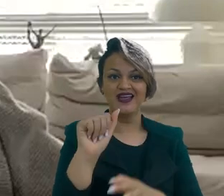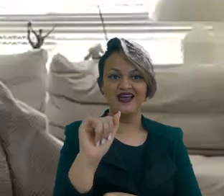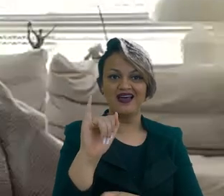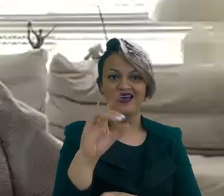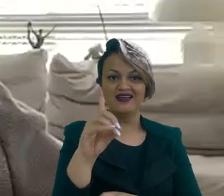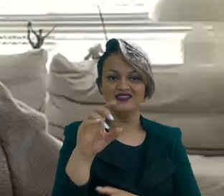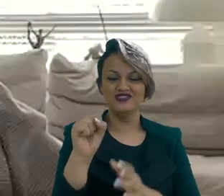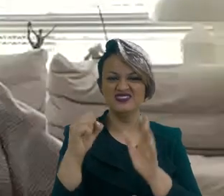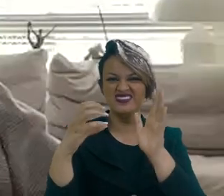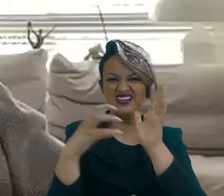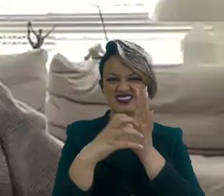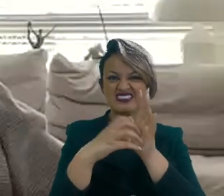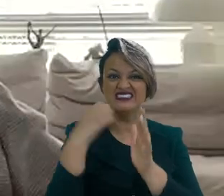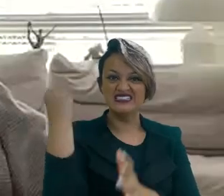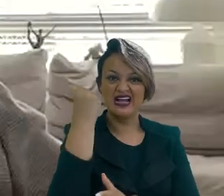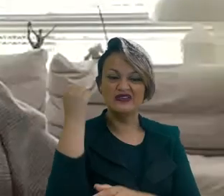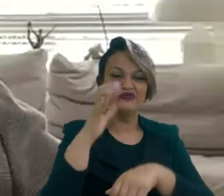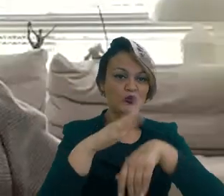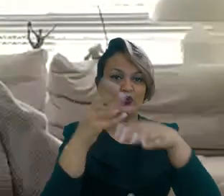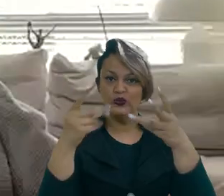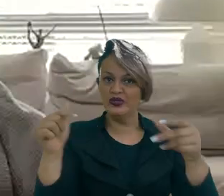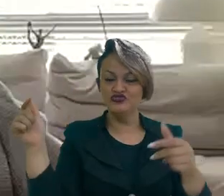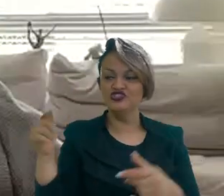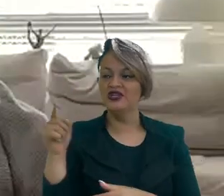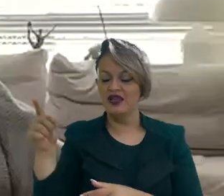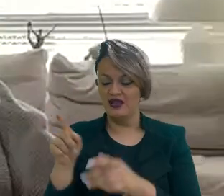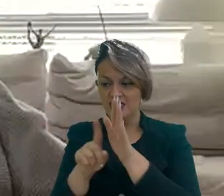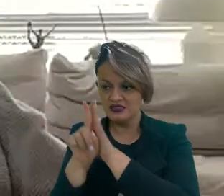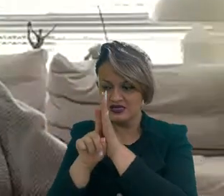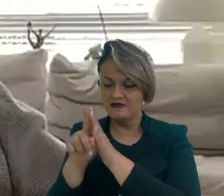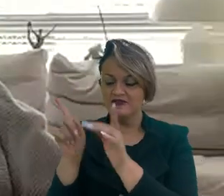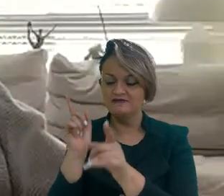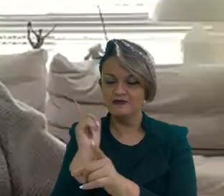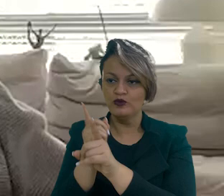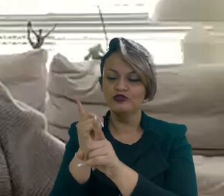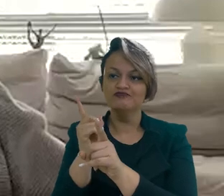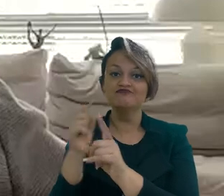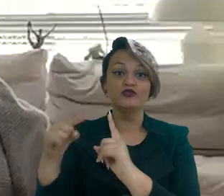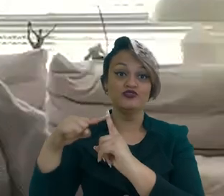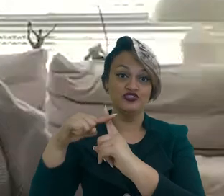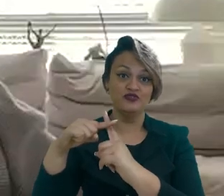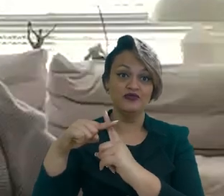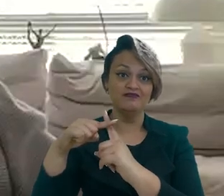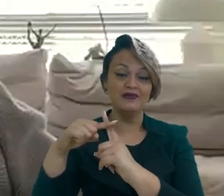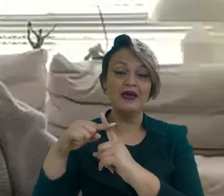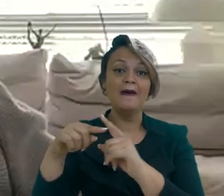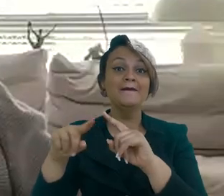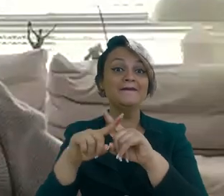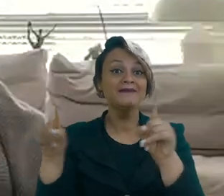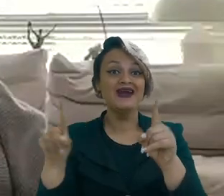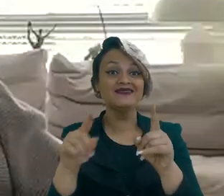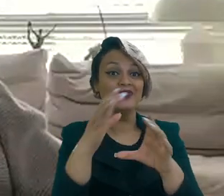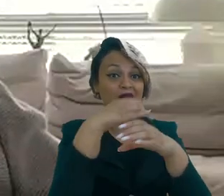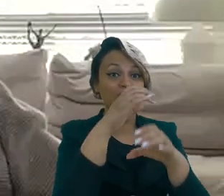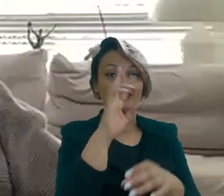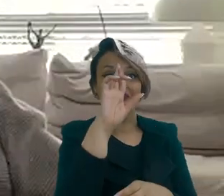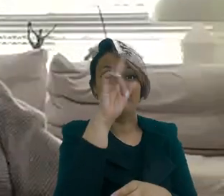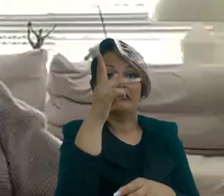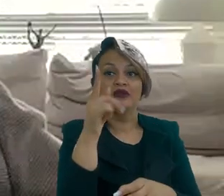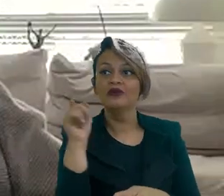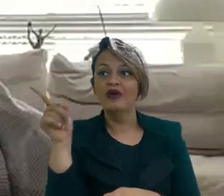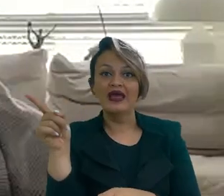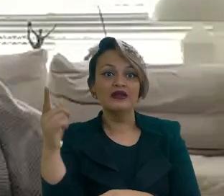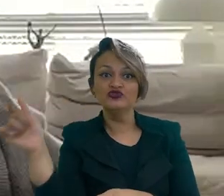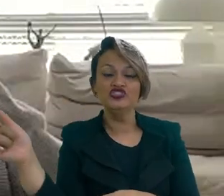grave sem nenhuma perspectiva de cura ela fez um exame deu positivo Houve um erro do laboratório e Ela ficou